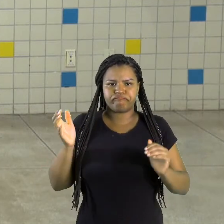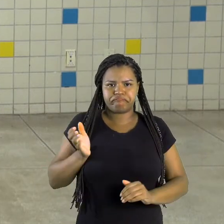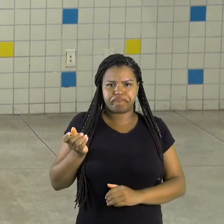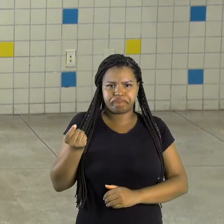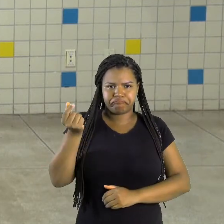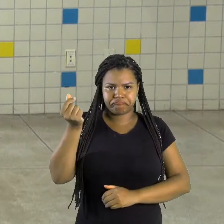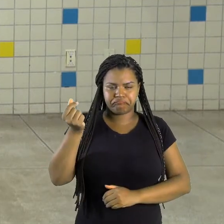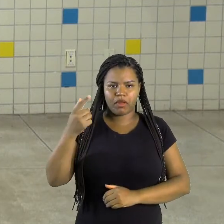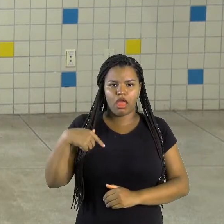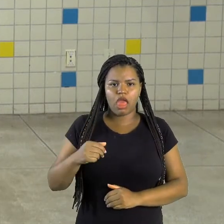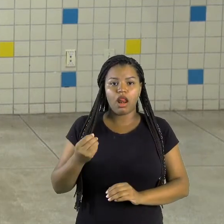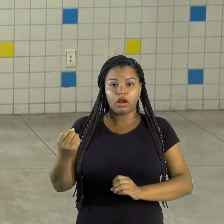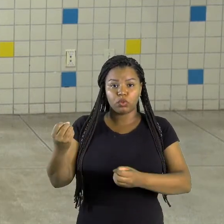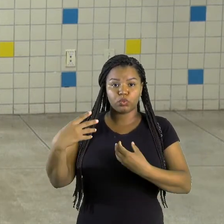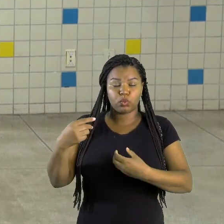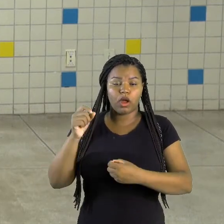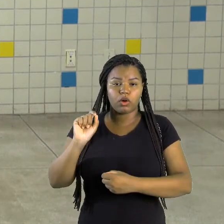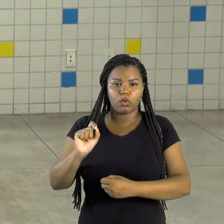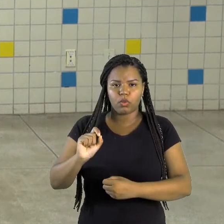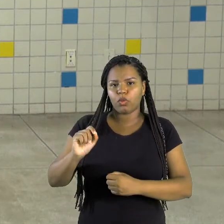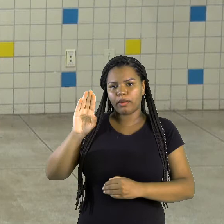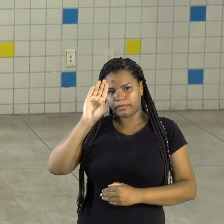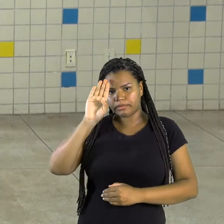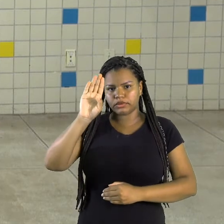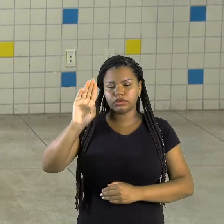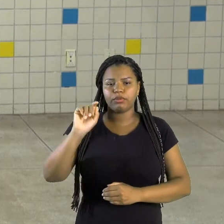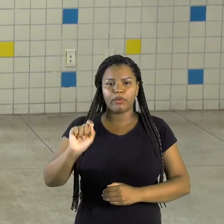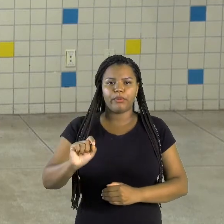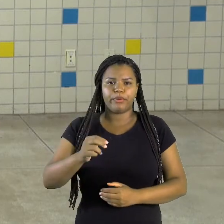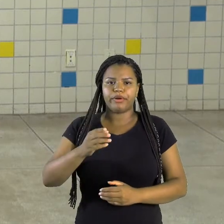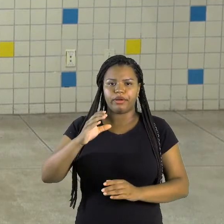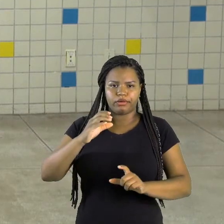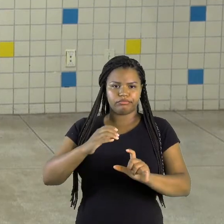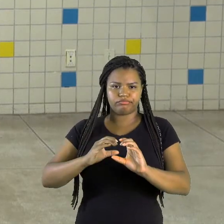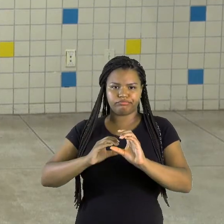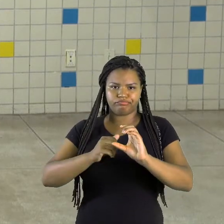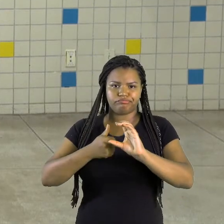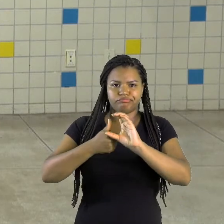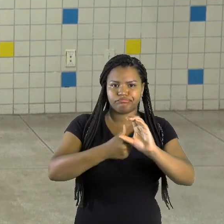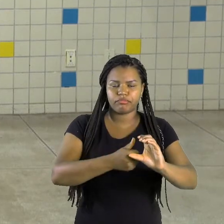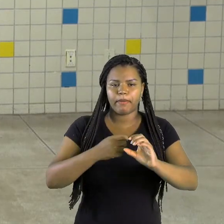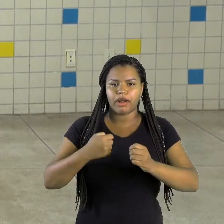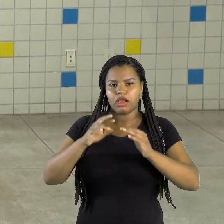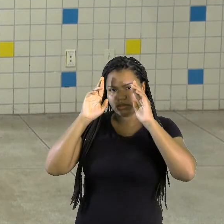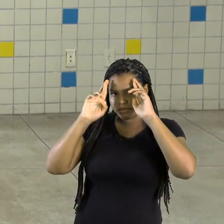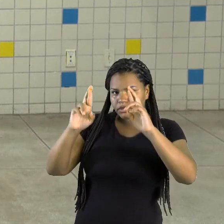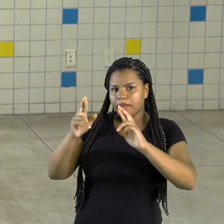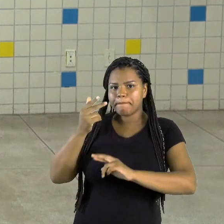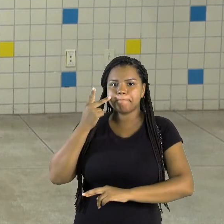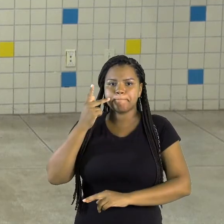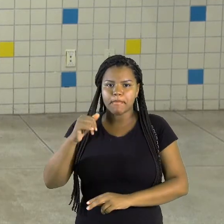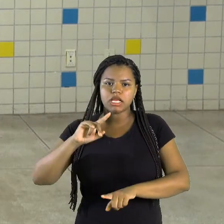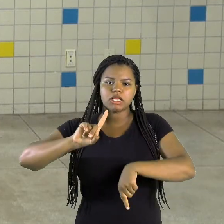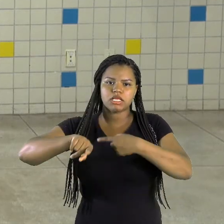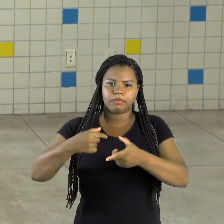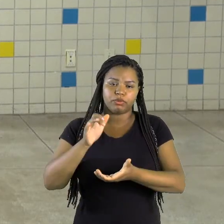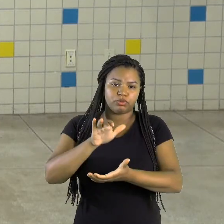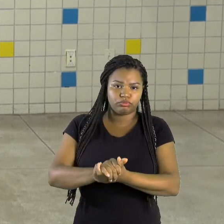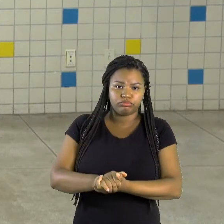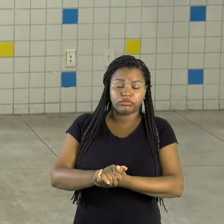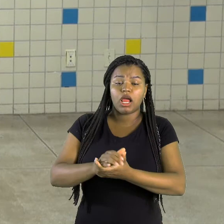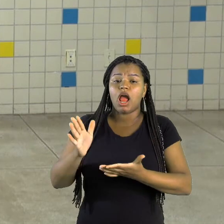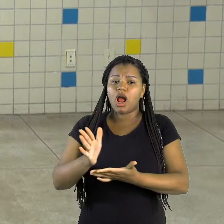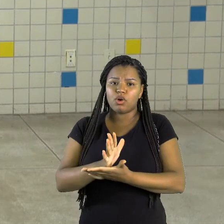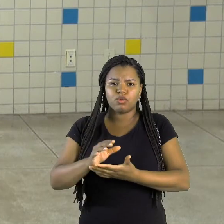princípios cristãos para respeitar os pais e depois os seus maridos. Algumas mulheres medievais também podiam